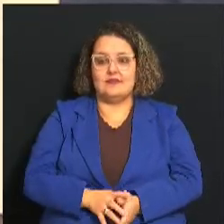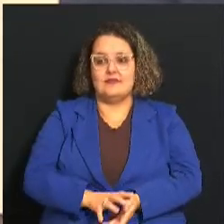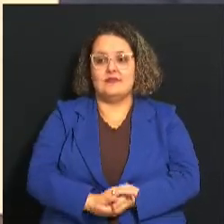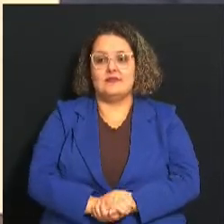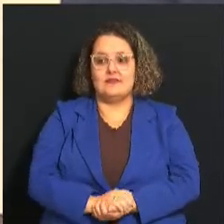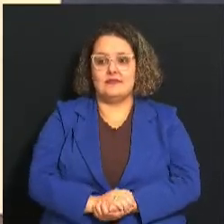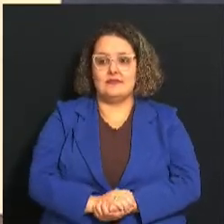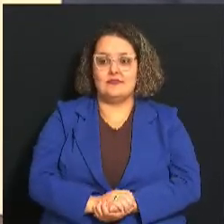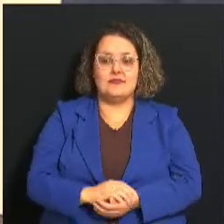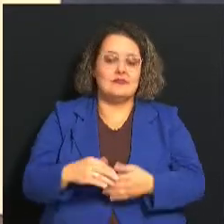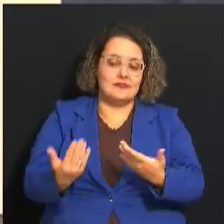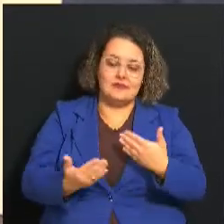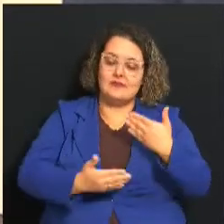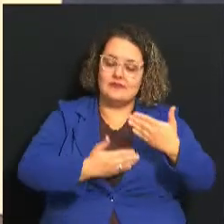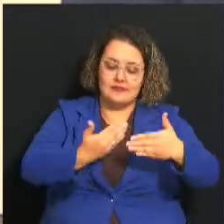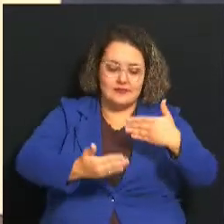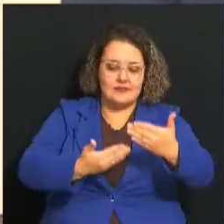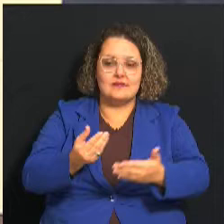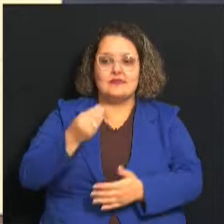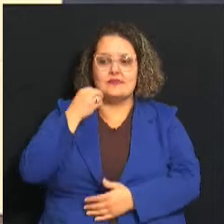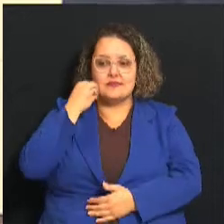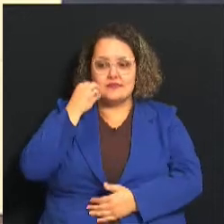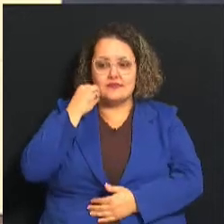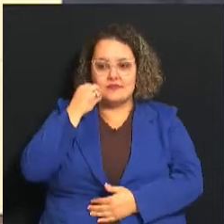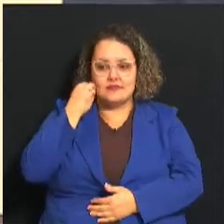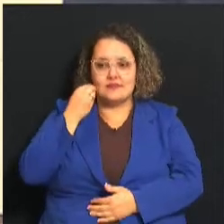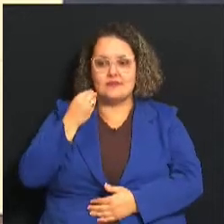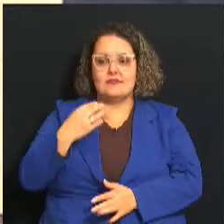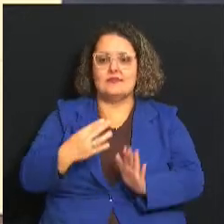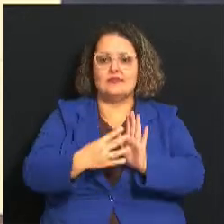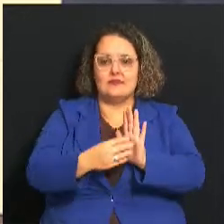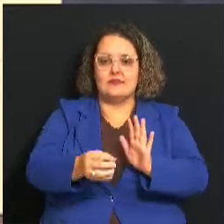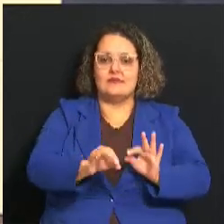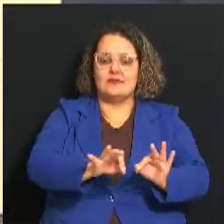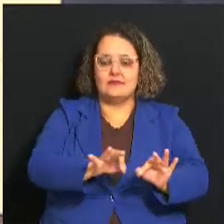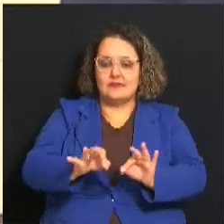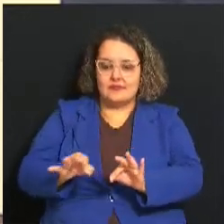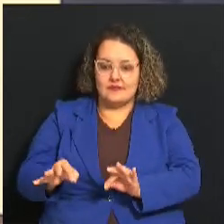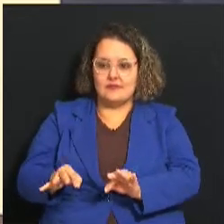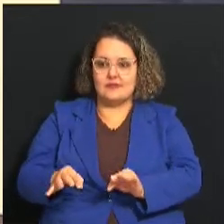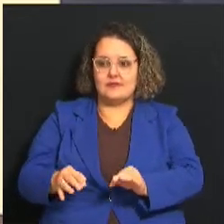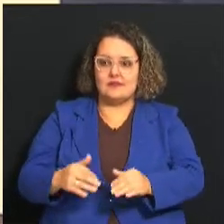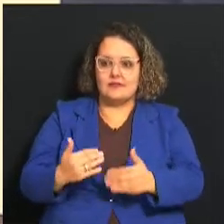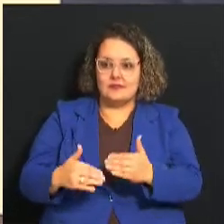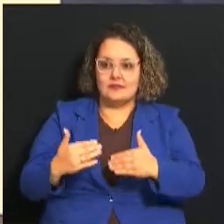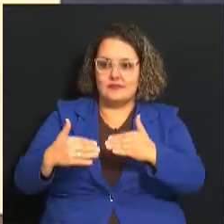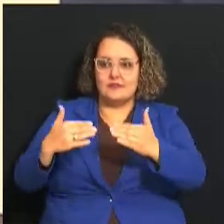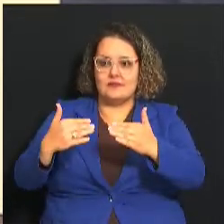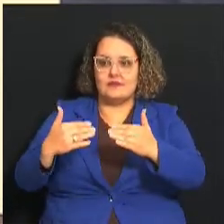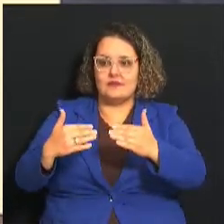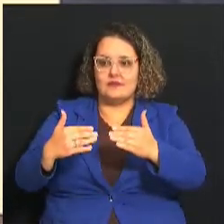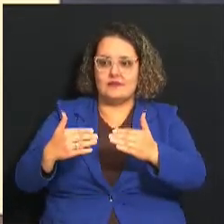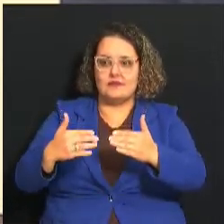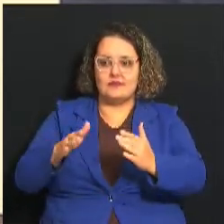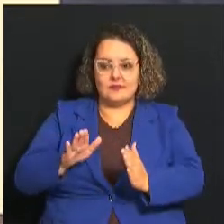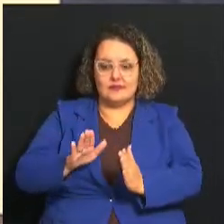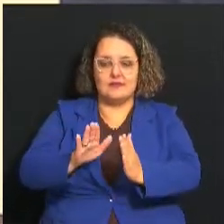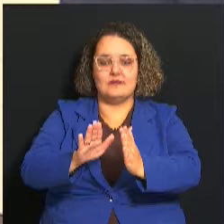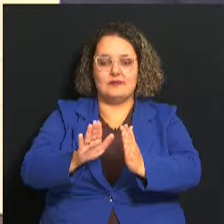A partir dessa experiência, tanto o modelo de organização e funcionamento das frentes,